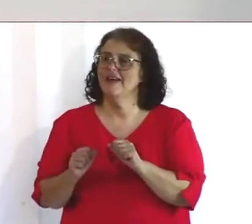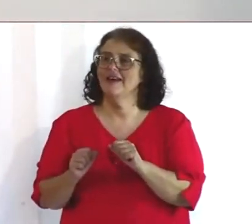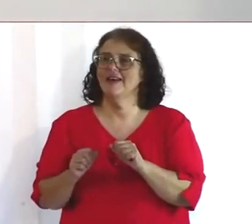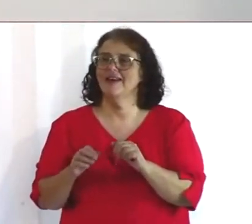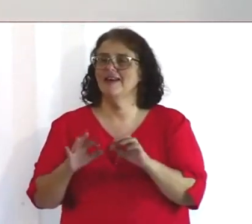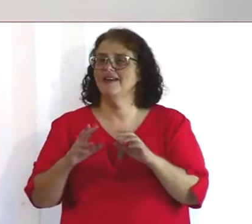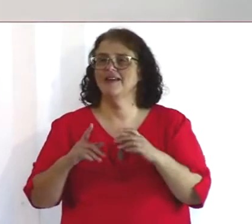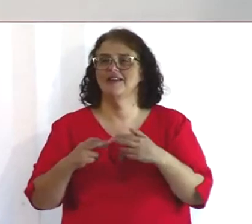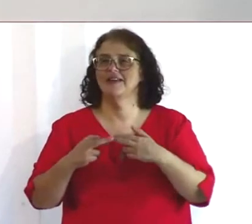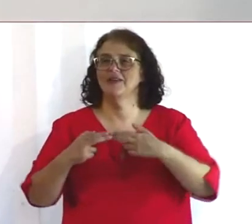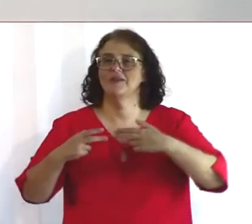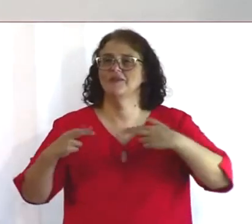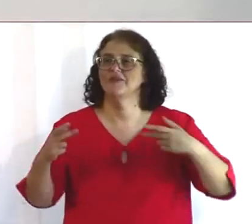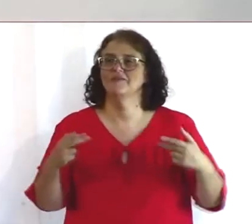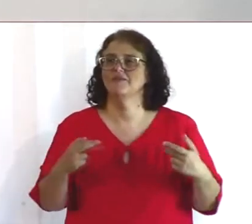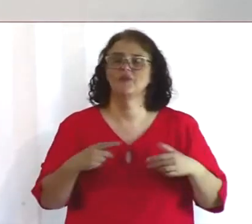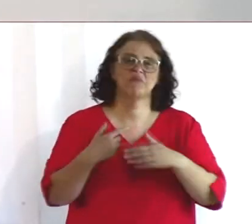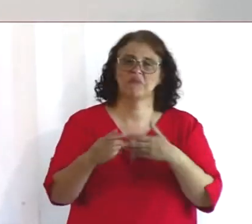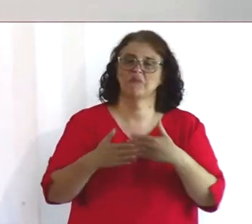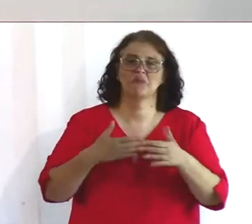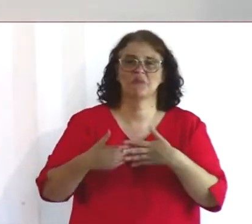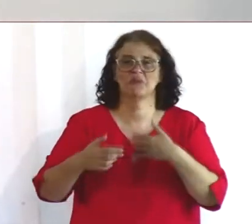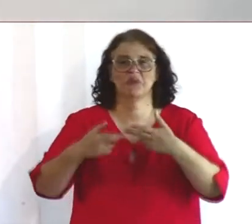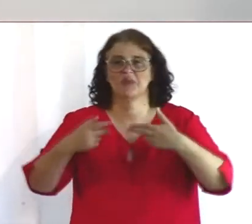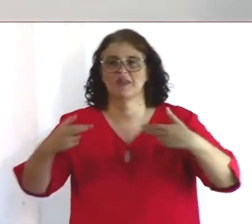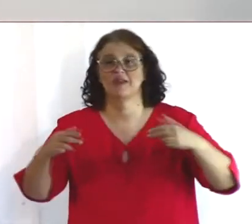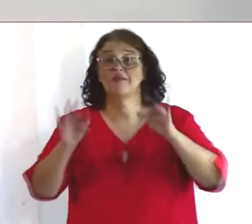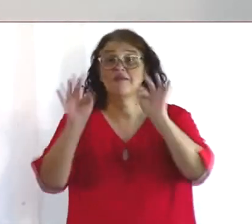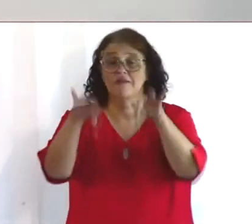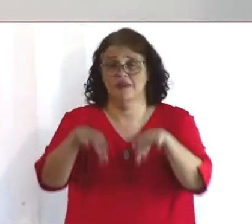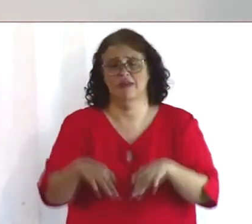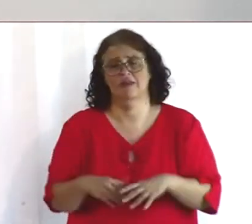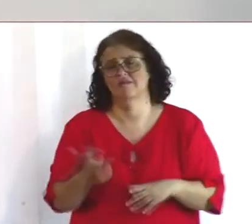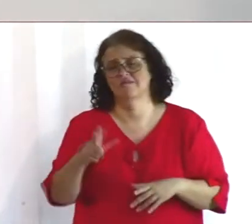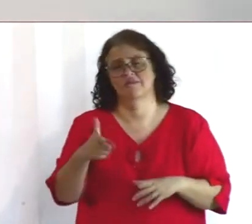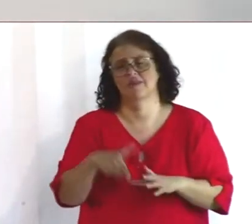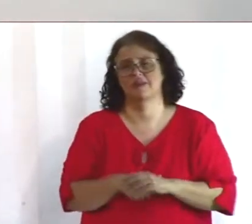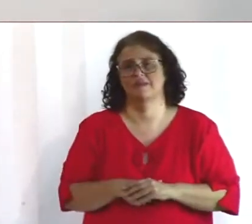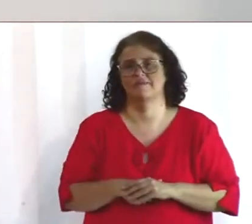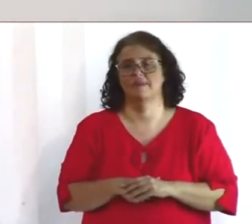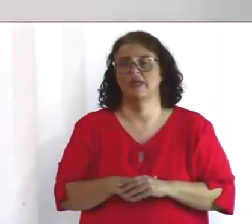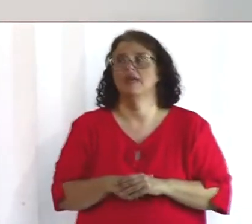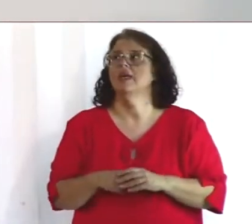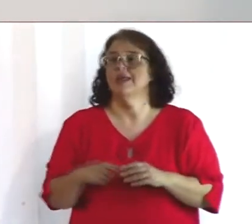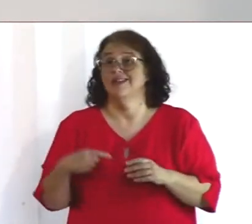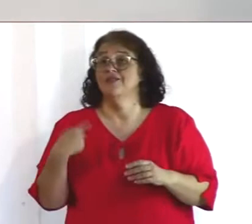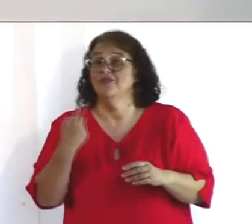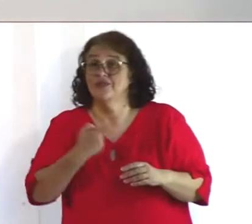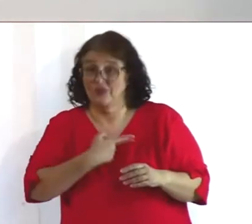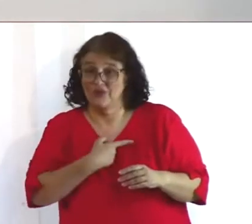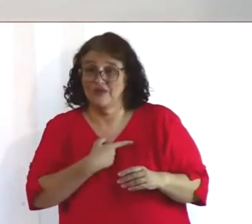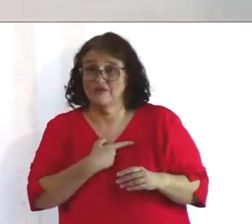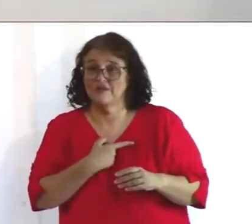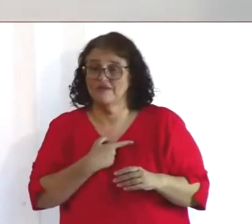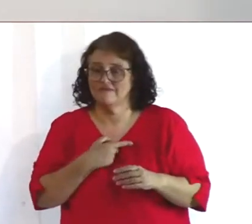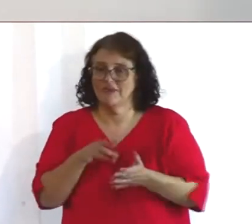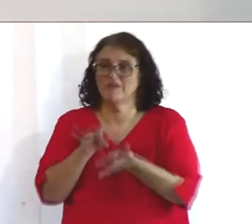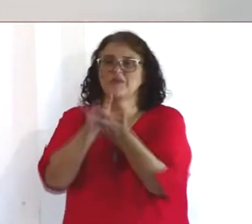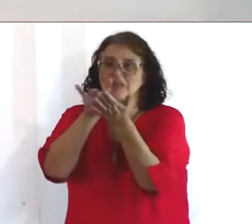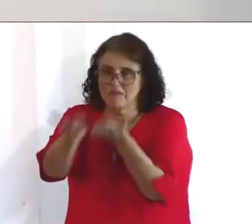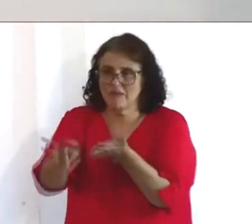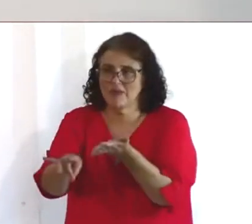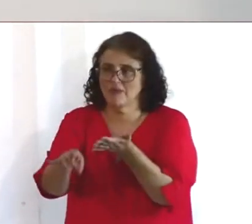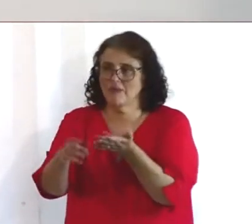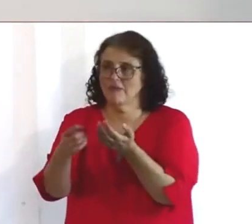nós temos um inimigo, as nossas almas têm um inimigo em comum. Esse inimigo chama-se Diabo e